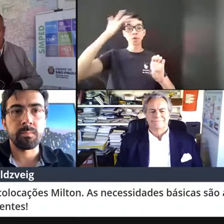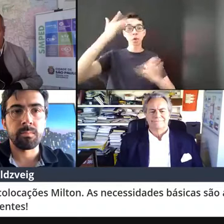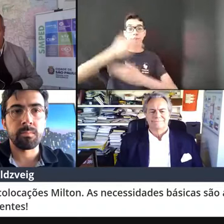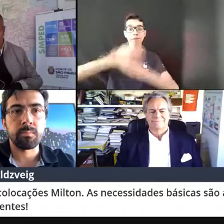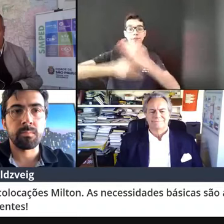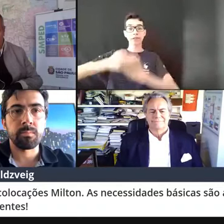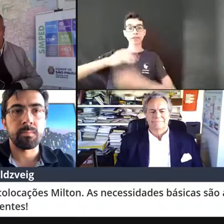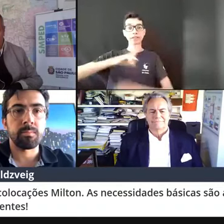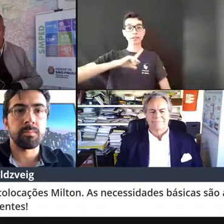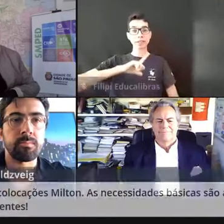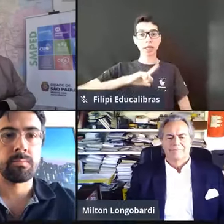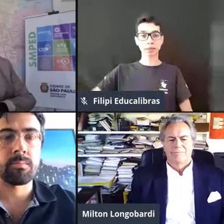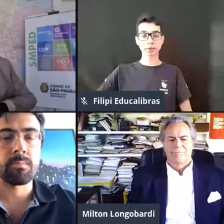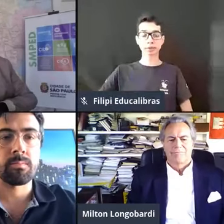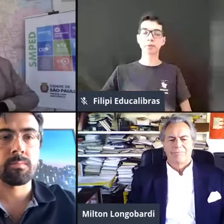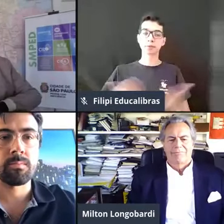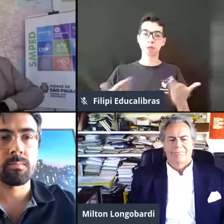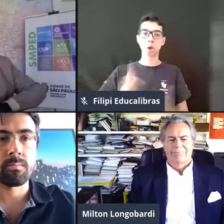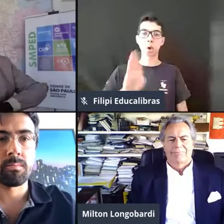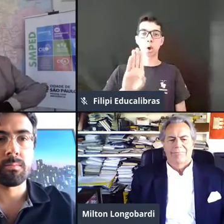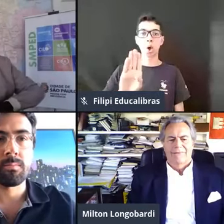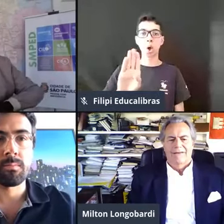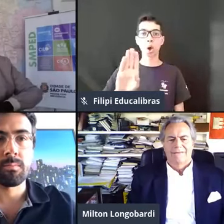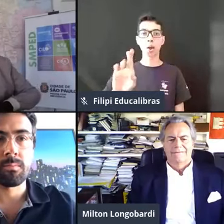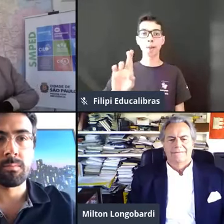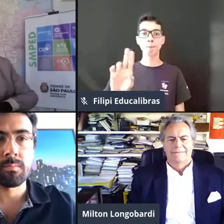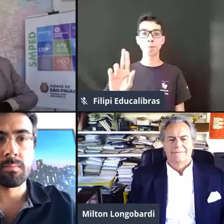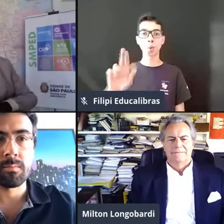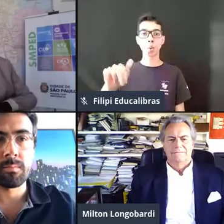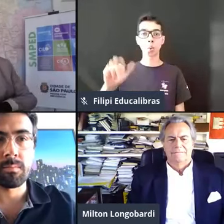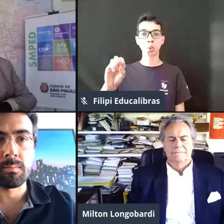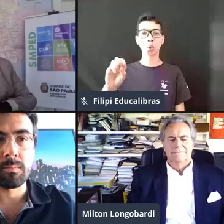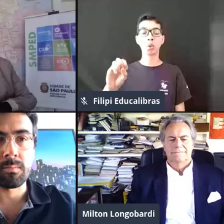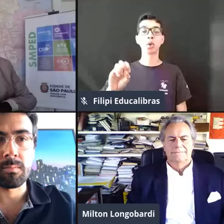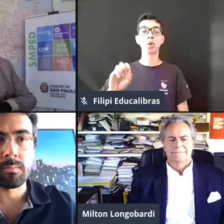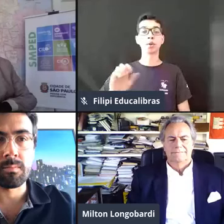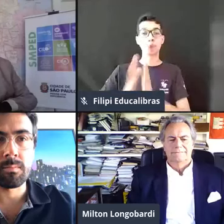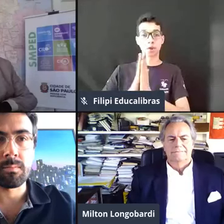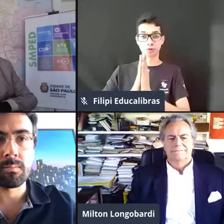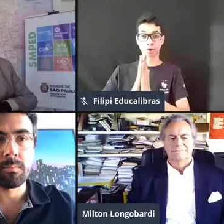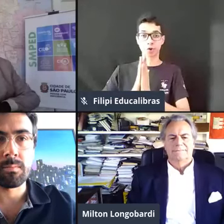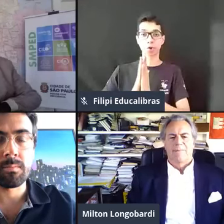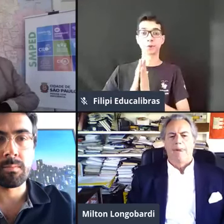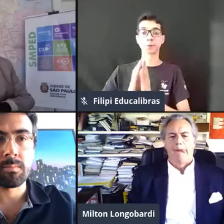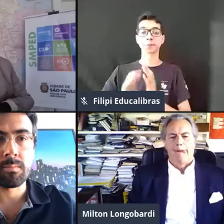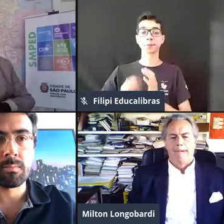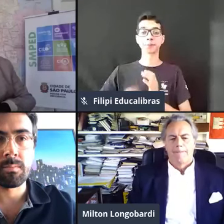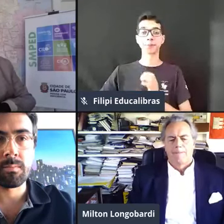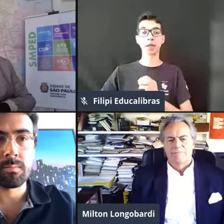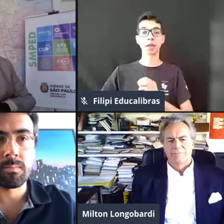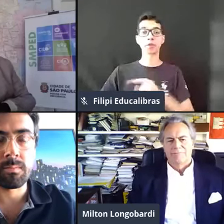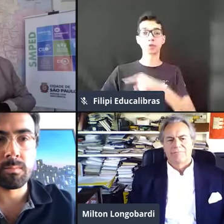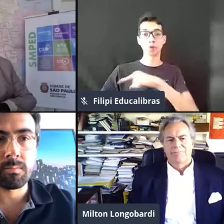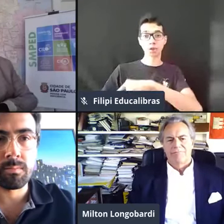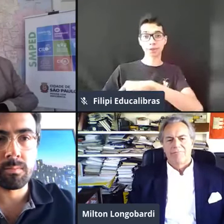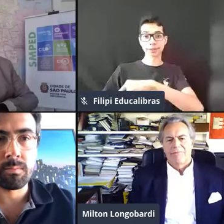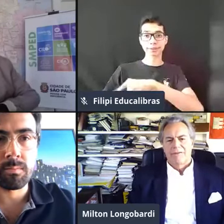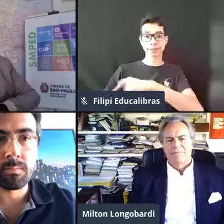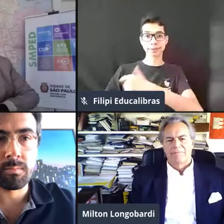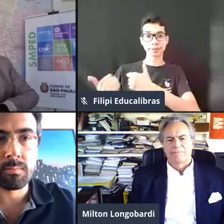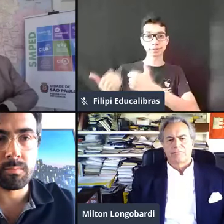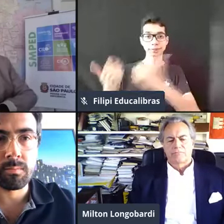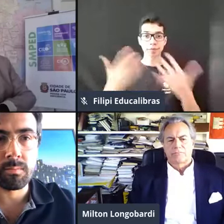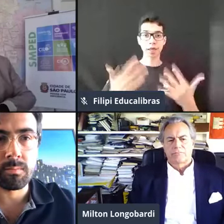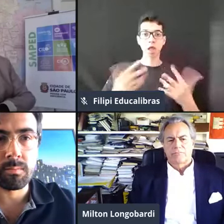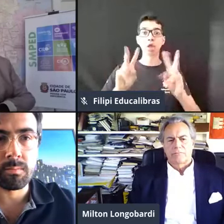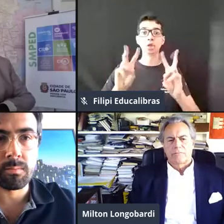você... uma das questões que se coloca, uma grande questão aqui na cidade de São Paulo, é a questão da mobilidade